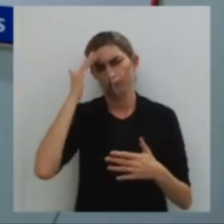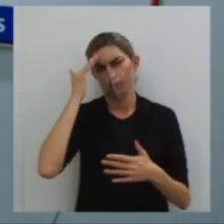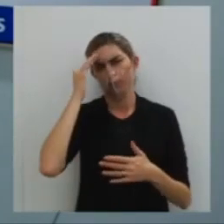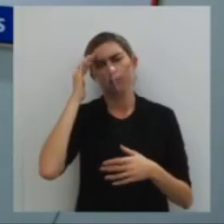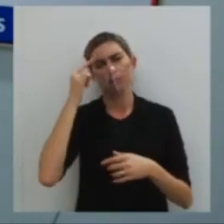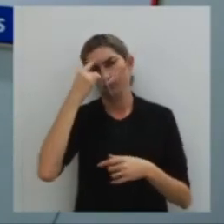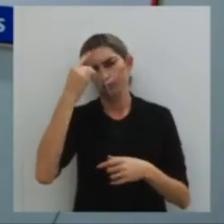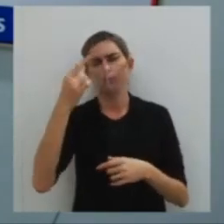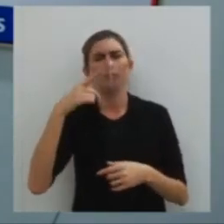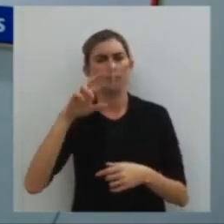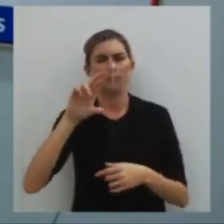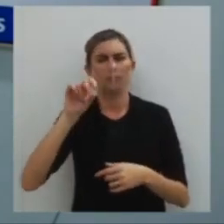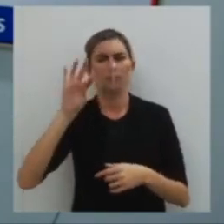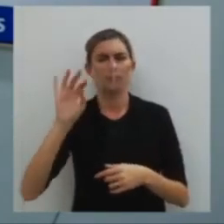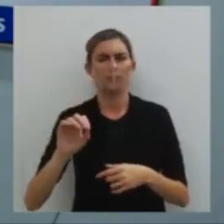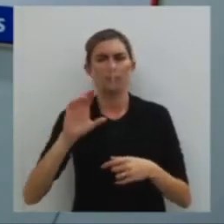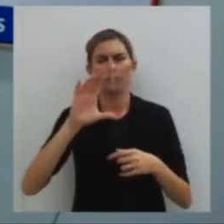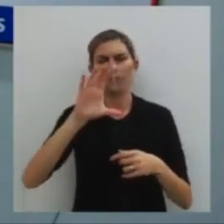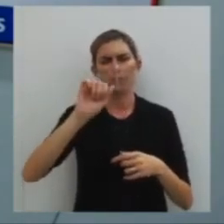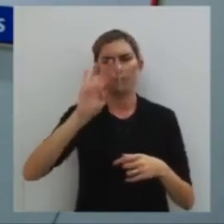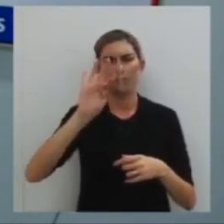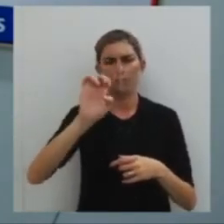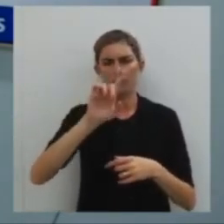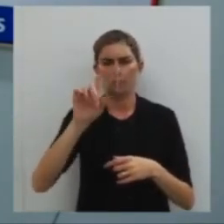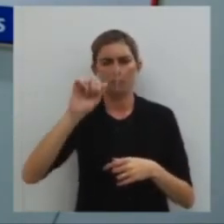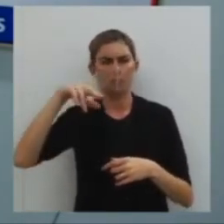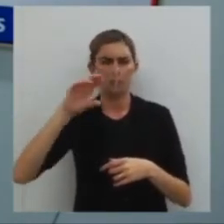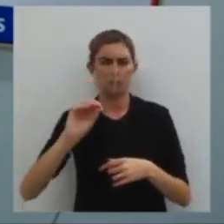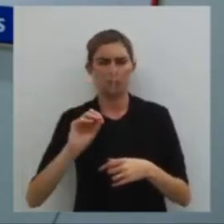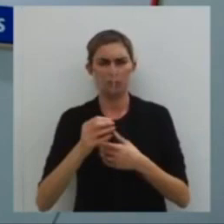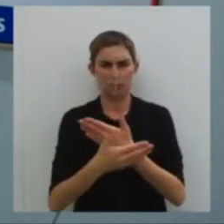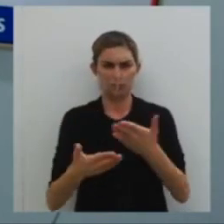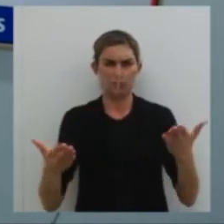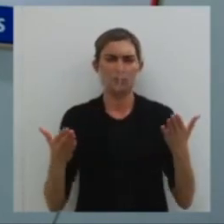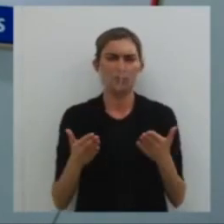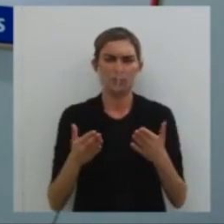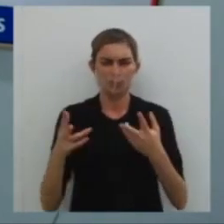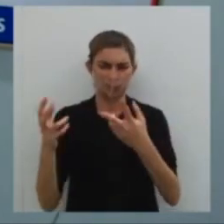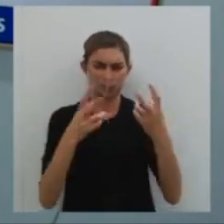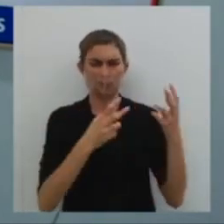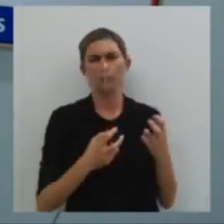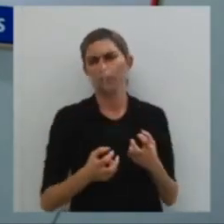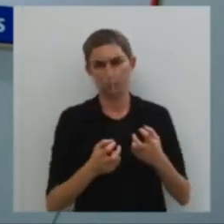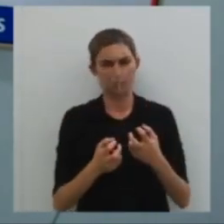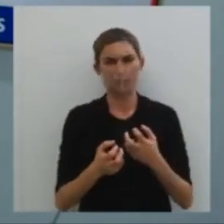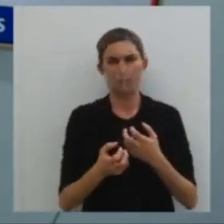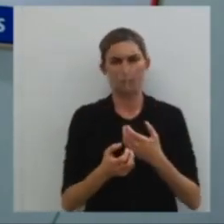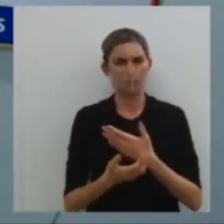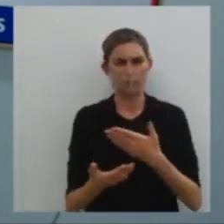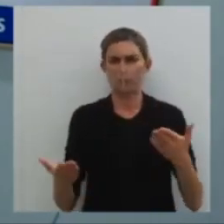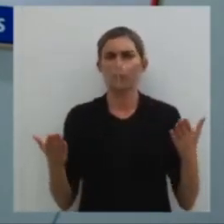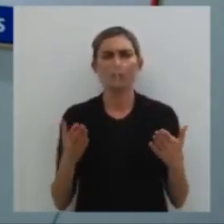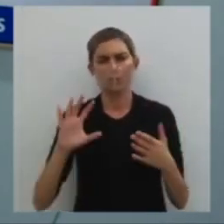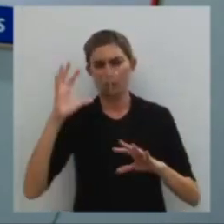essa ideia de produto cartesiano, não foi? Então, eu vou convidar você agora para perceber comigo uma observação que acontece